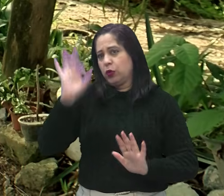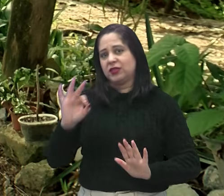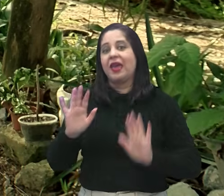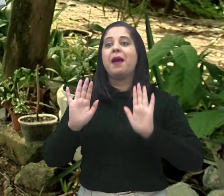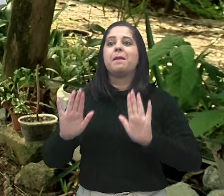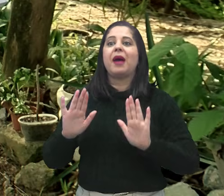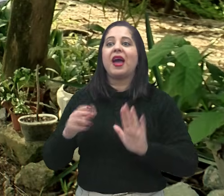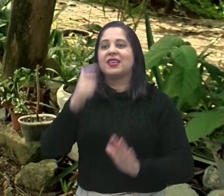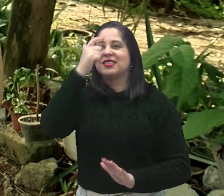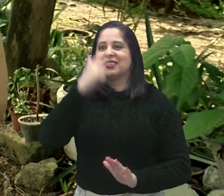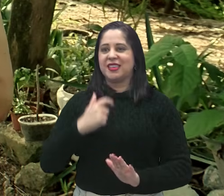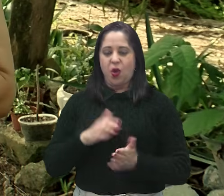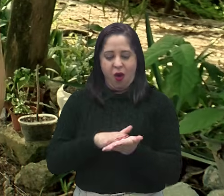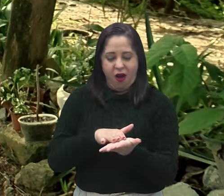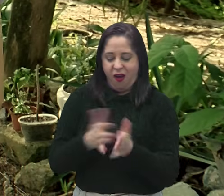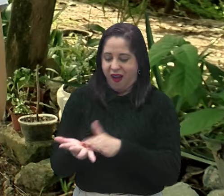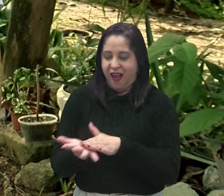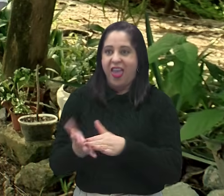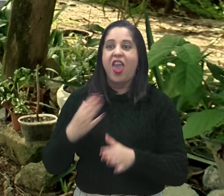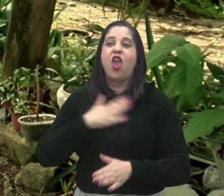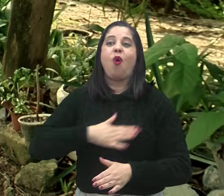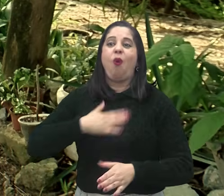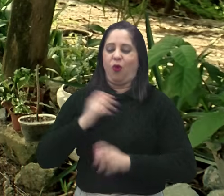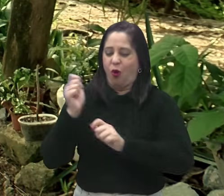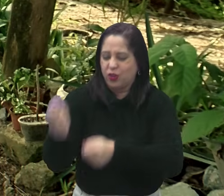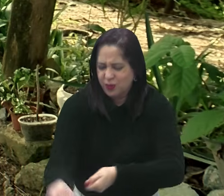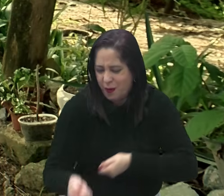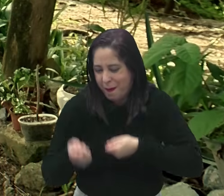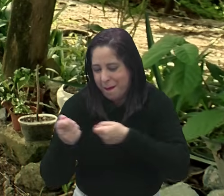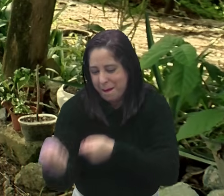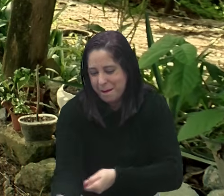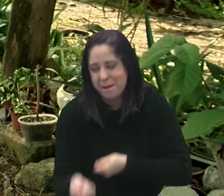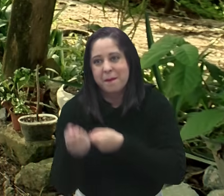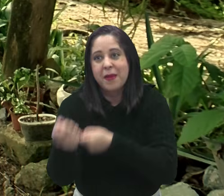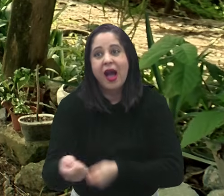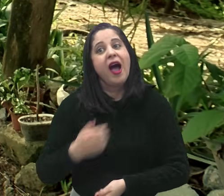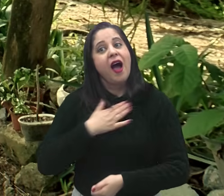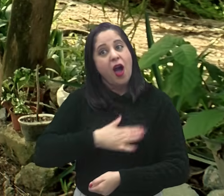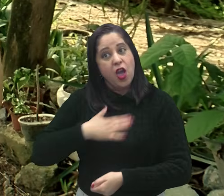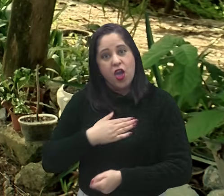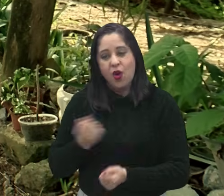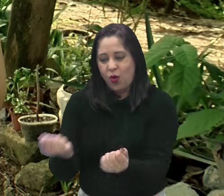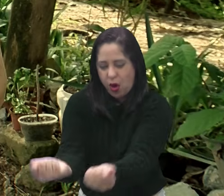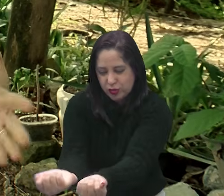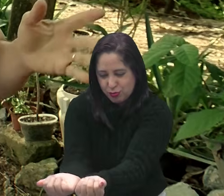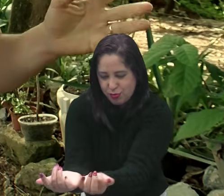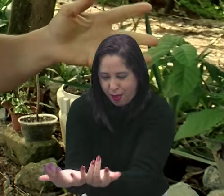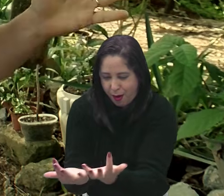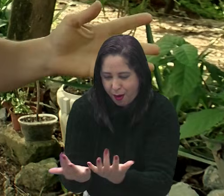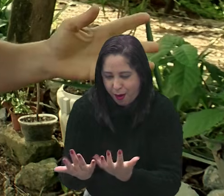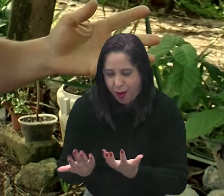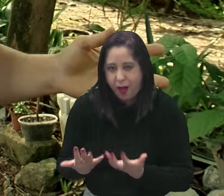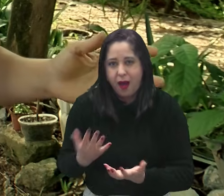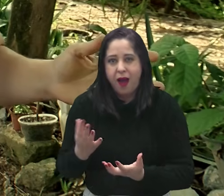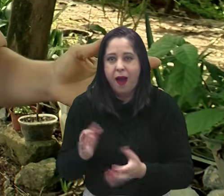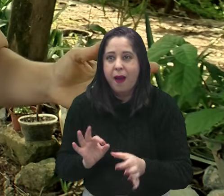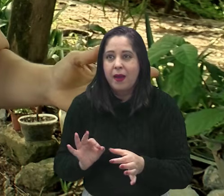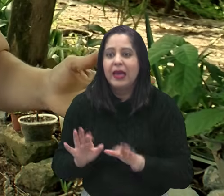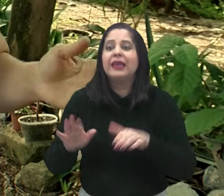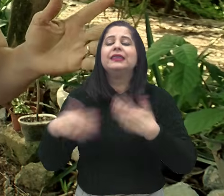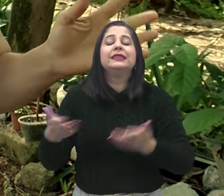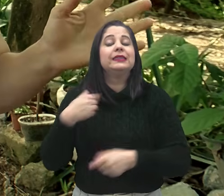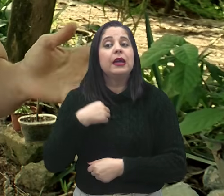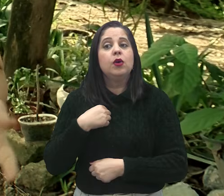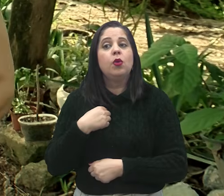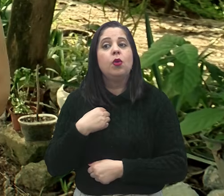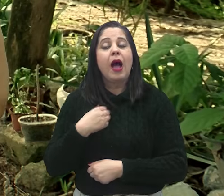calejada pela enxada, eu gosto de plantar, eu gosto de mexer com a terra. Por que a gente não faz, em frente da minha casa